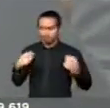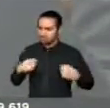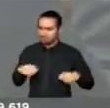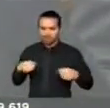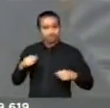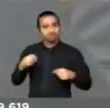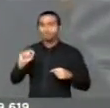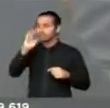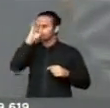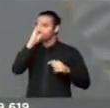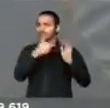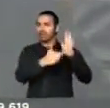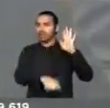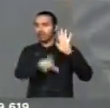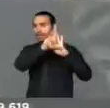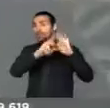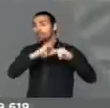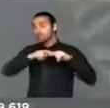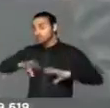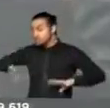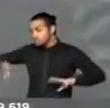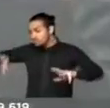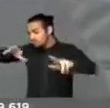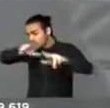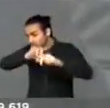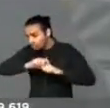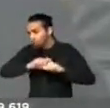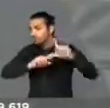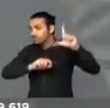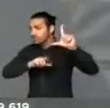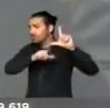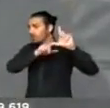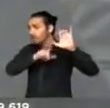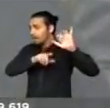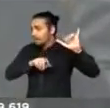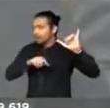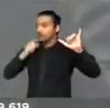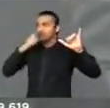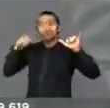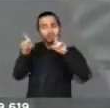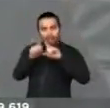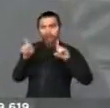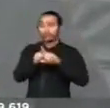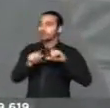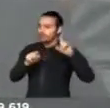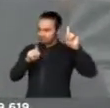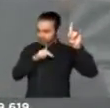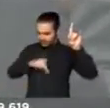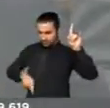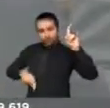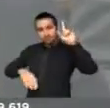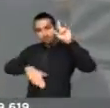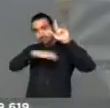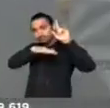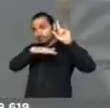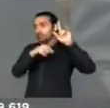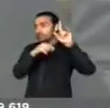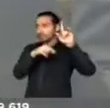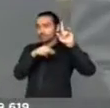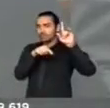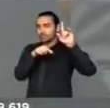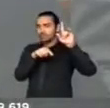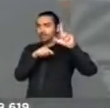Então, portanto, todos estão abaixo da lei, inclusive o senhor presidente e a senhora presidente da República. Nós